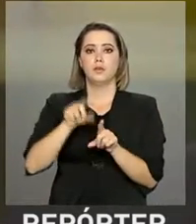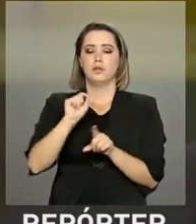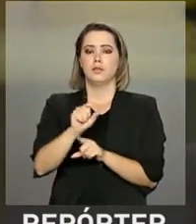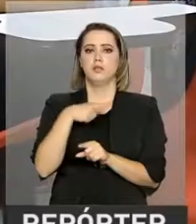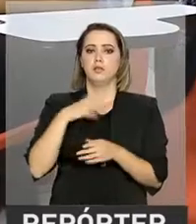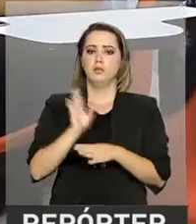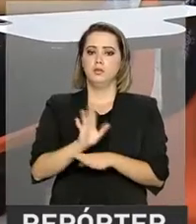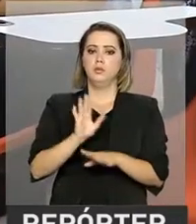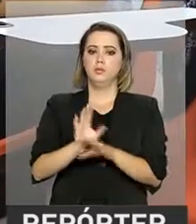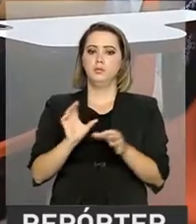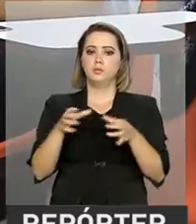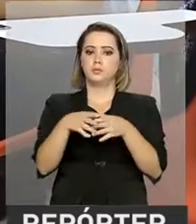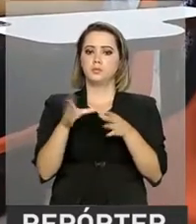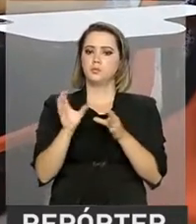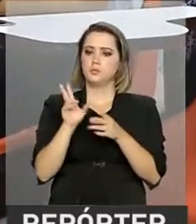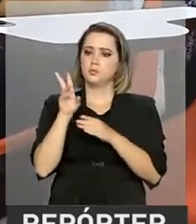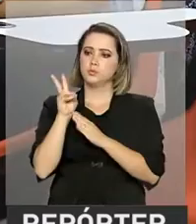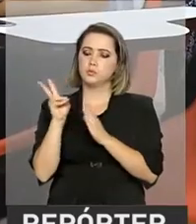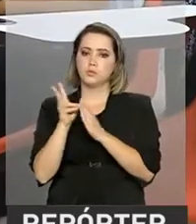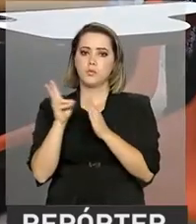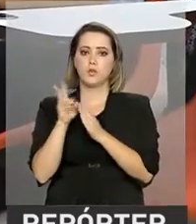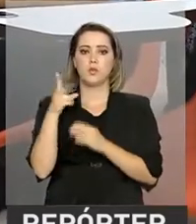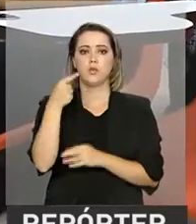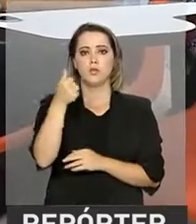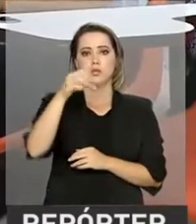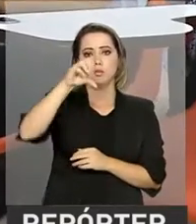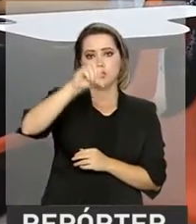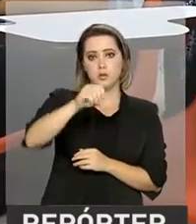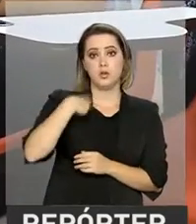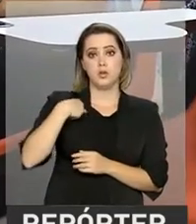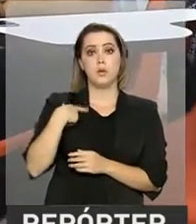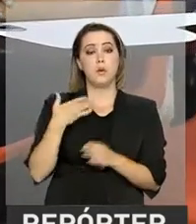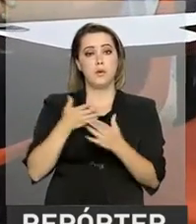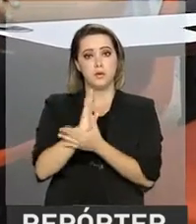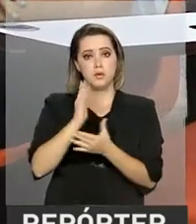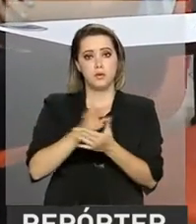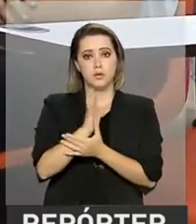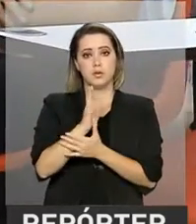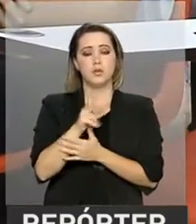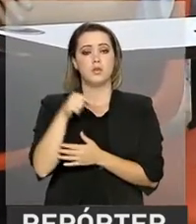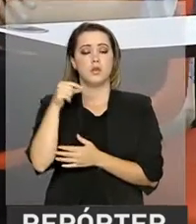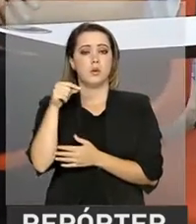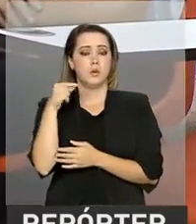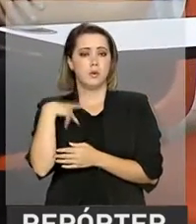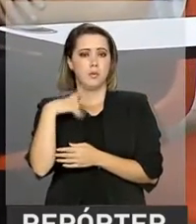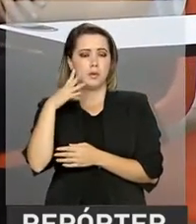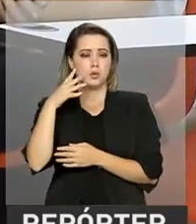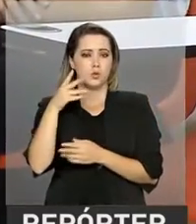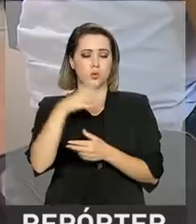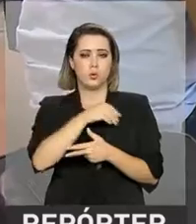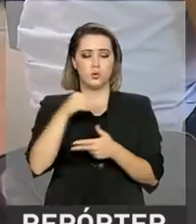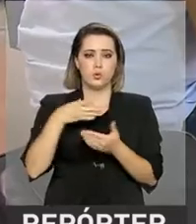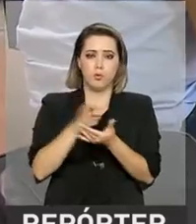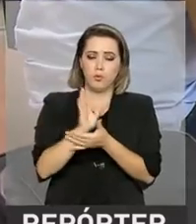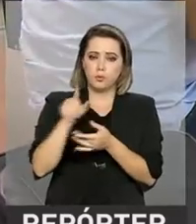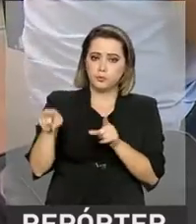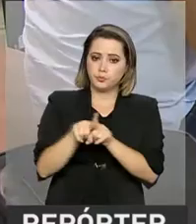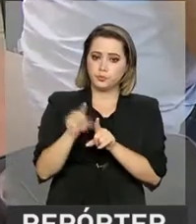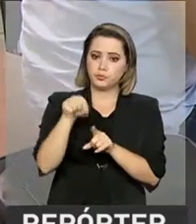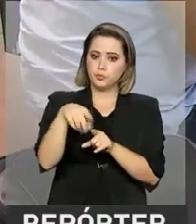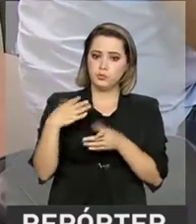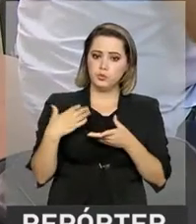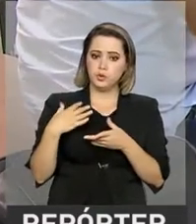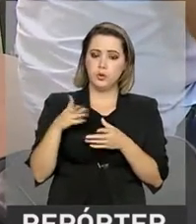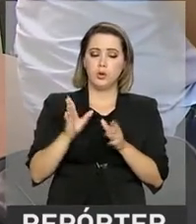sua tribo em 2009 ele passou no vestibular e se mudou para a capital federal para cursar engenharia florestal e na mala